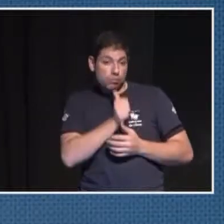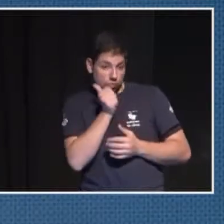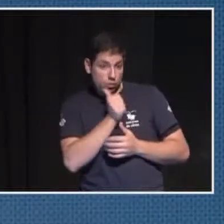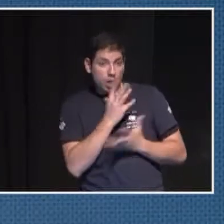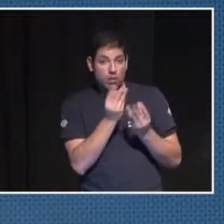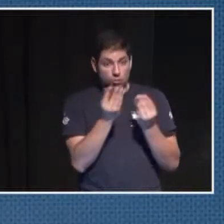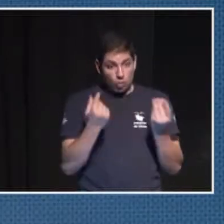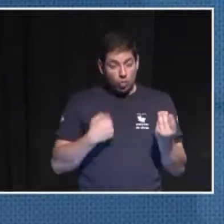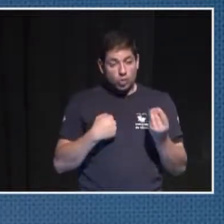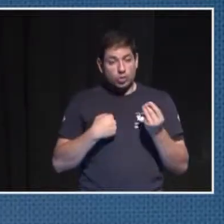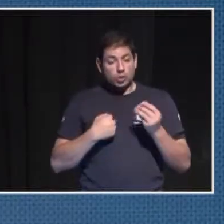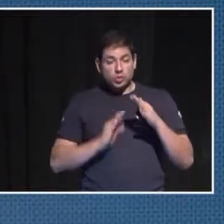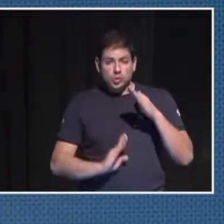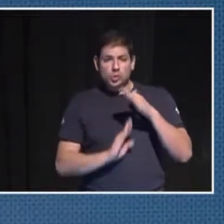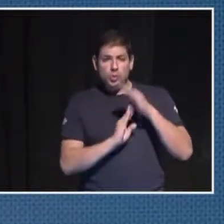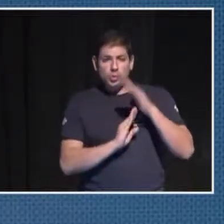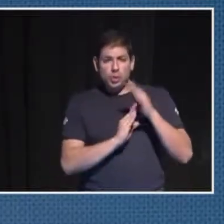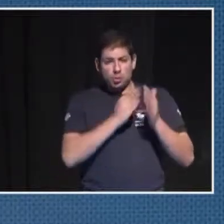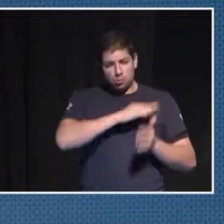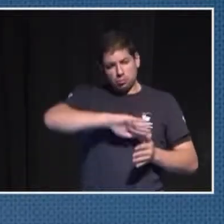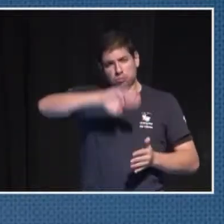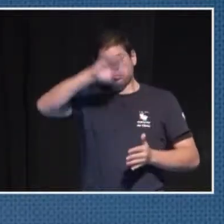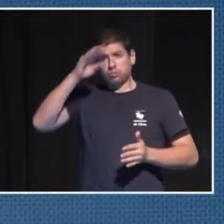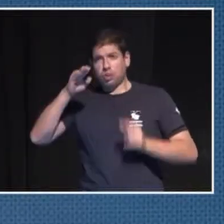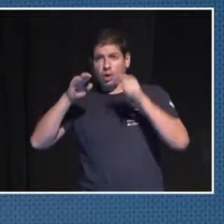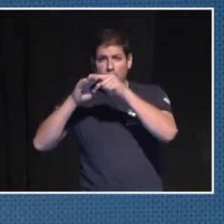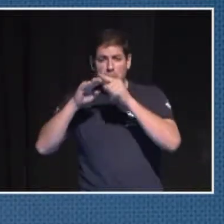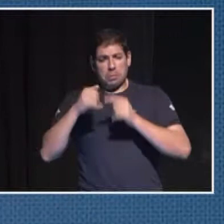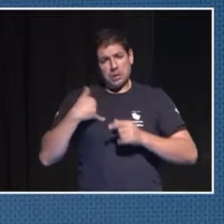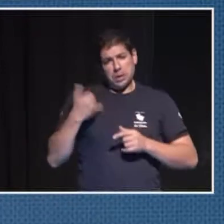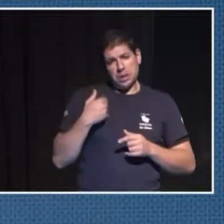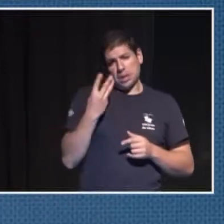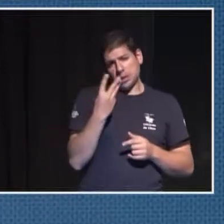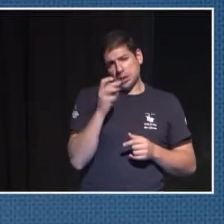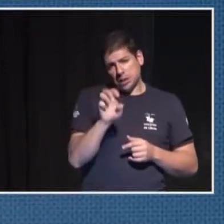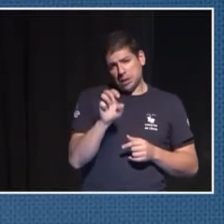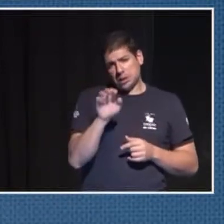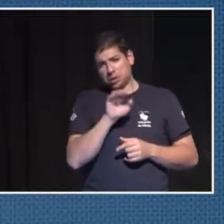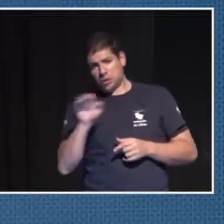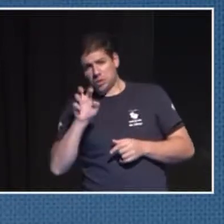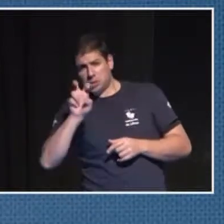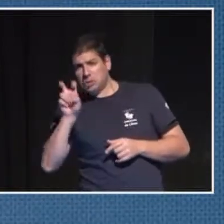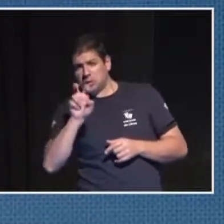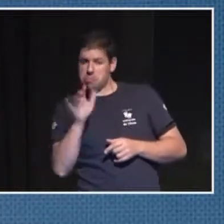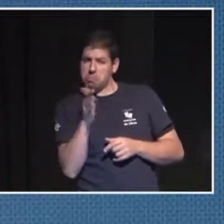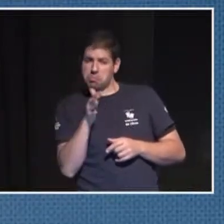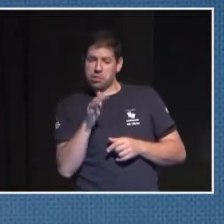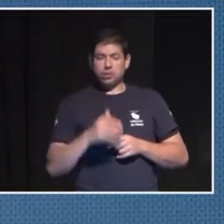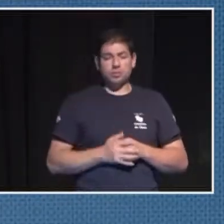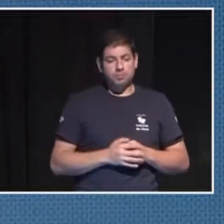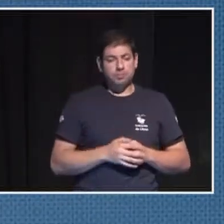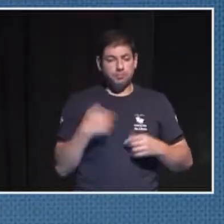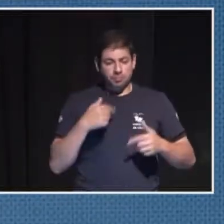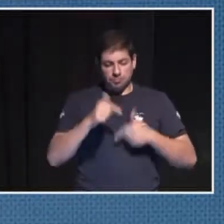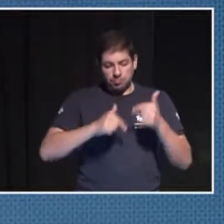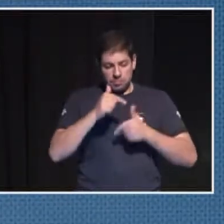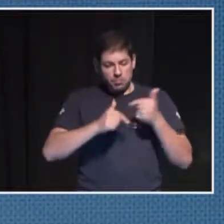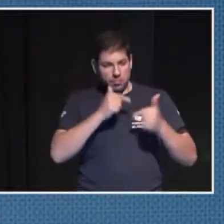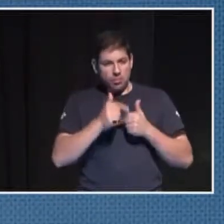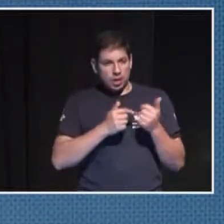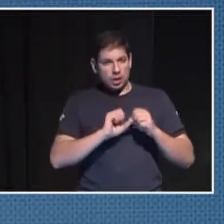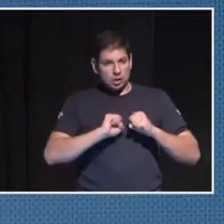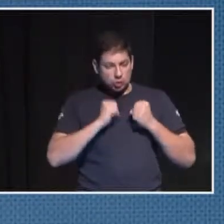tem o seu pico de acometimento entre os 35 e os 65 anos de idade. Nesse trabalho de